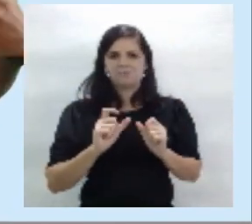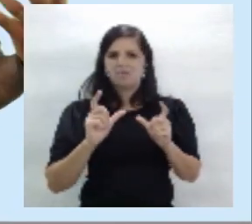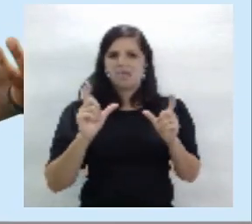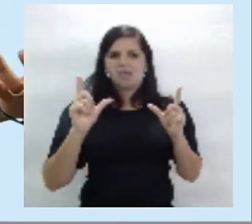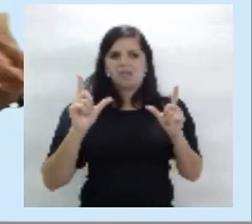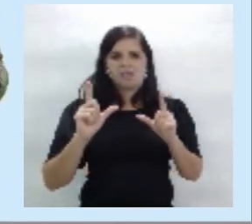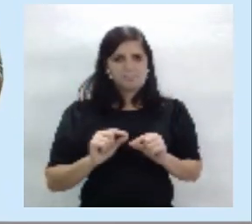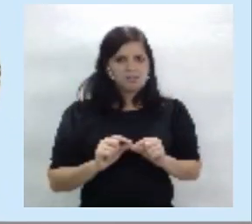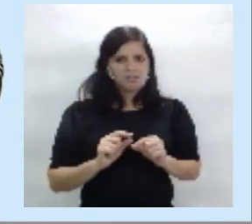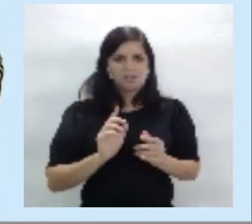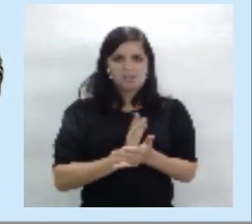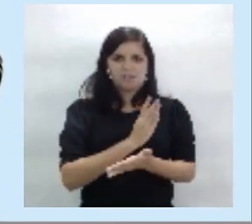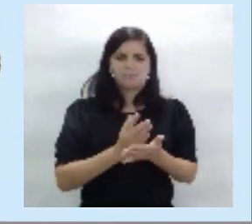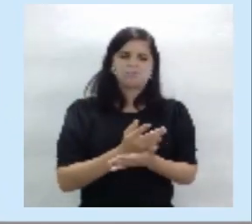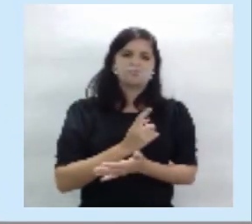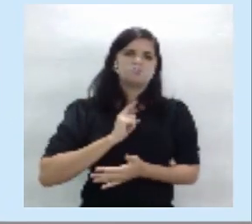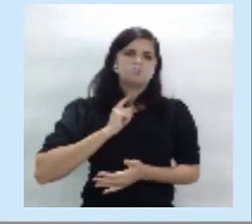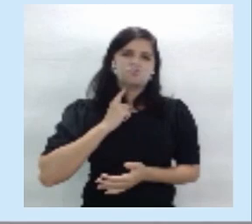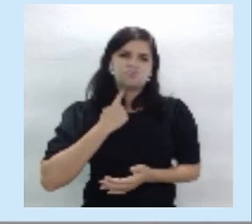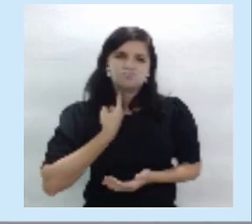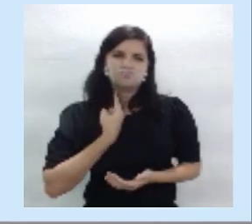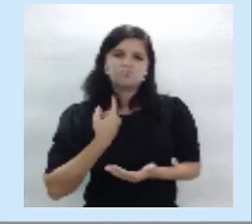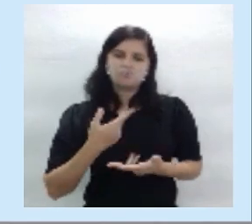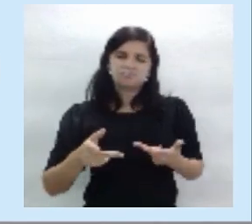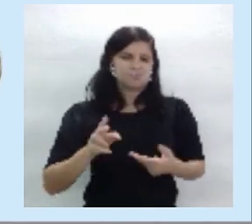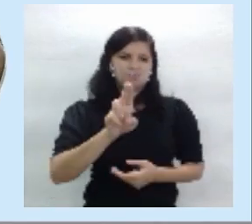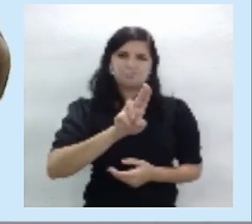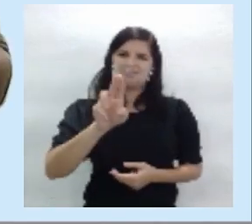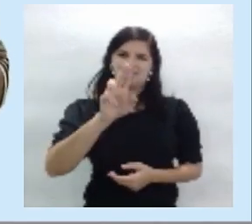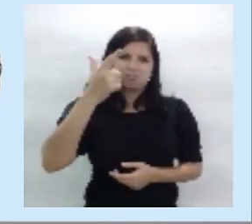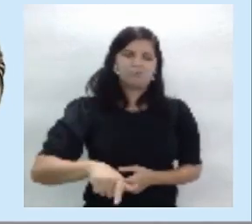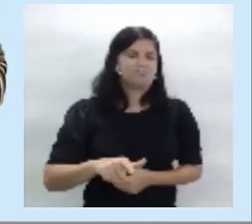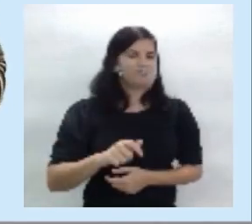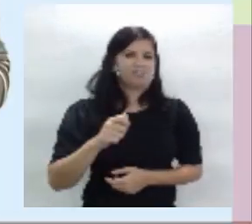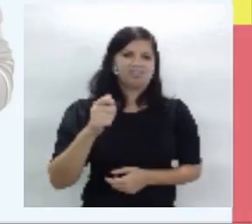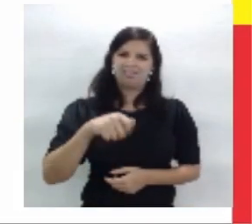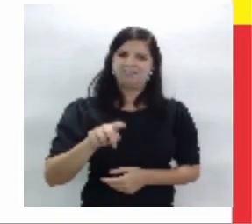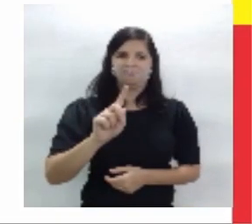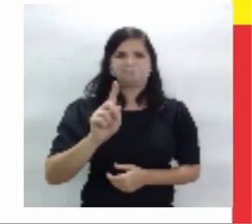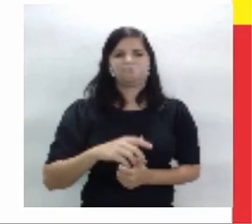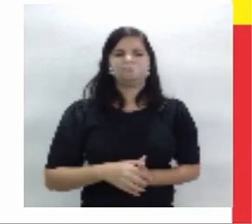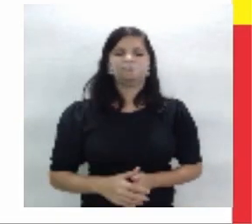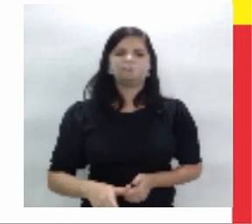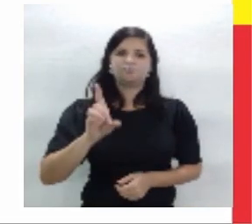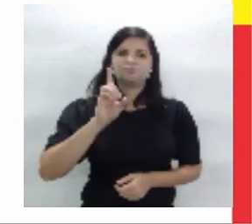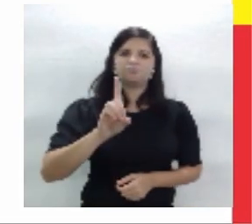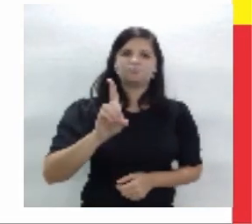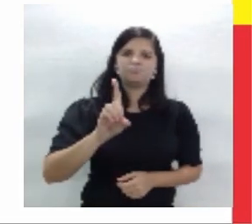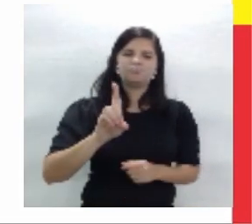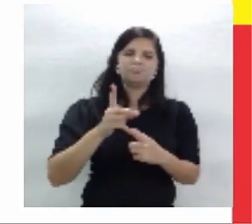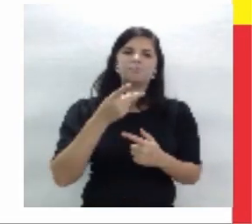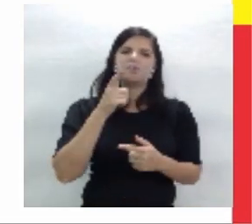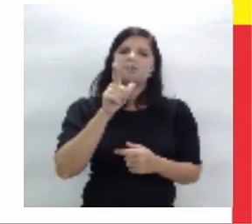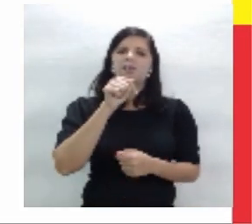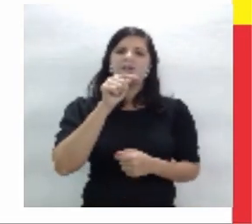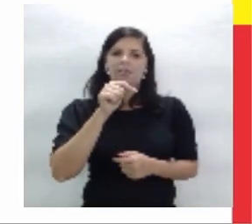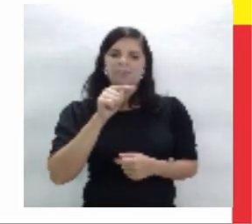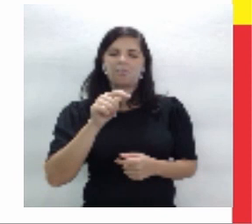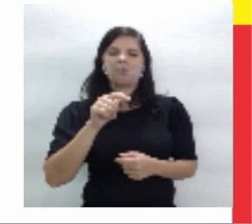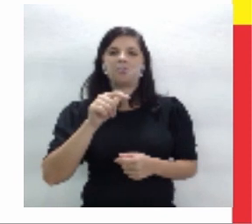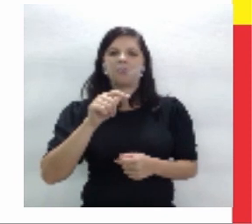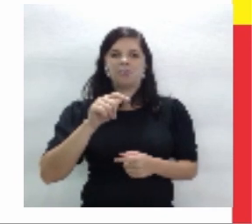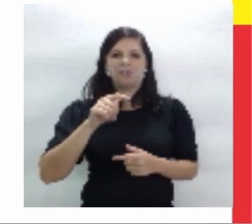muitas sujeiras não ser reutilizadas, ok? E a letra D fala que a água vem provocando